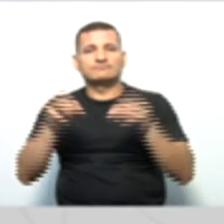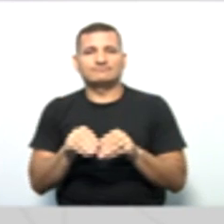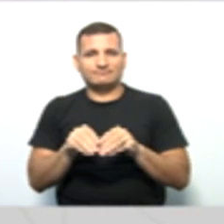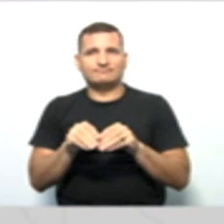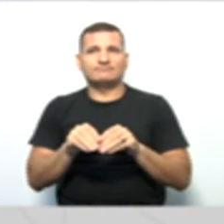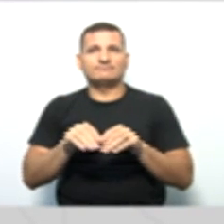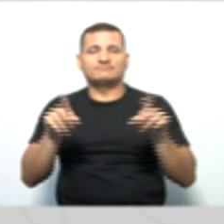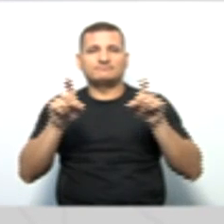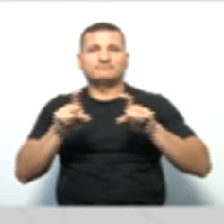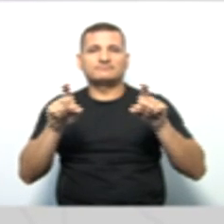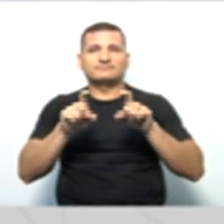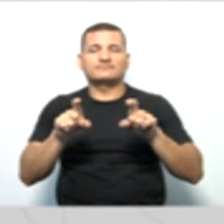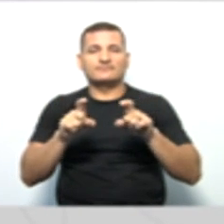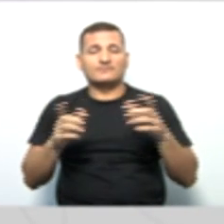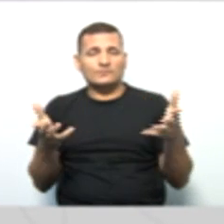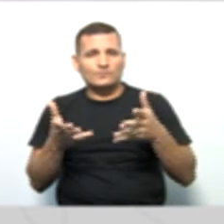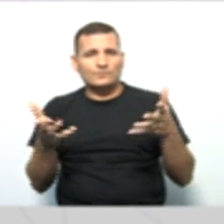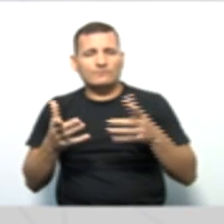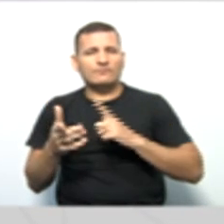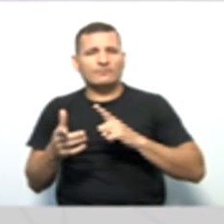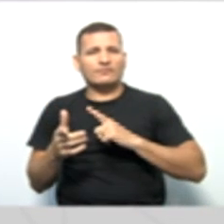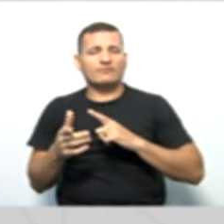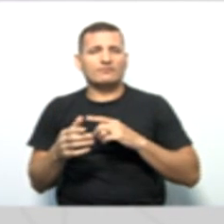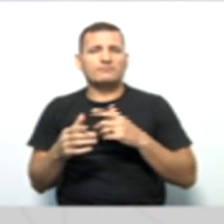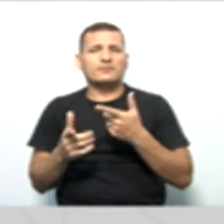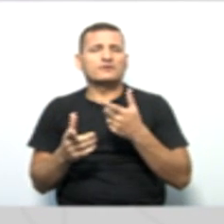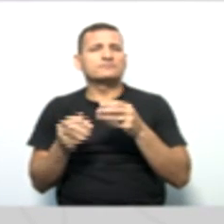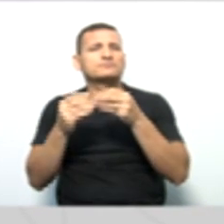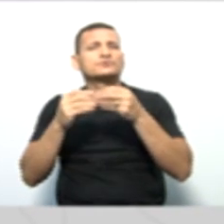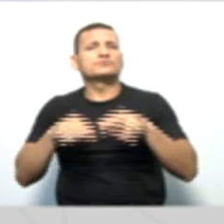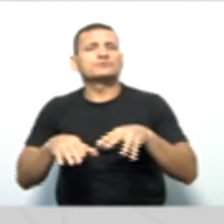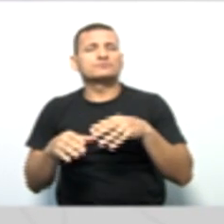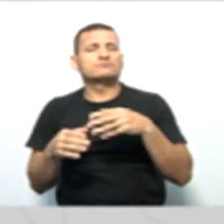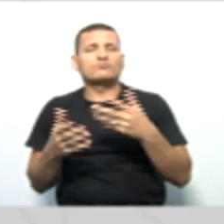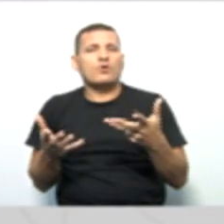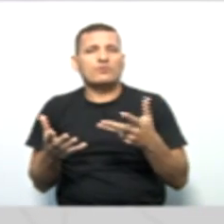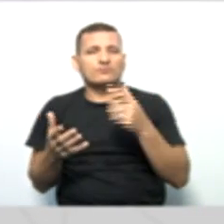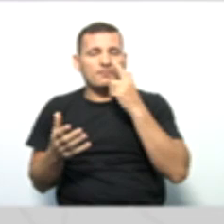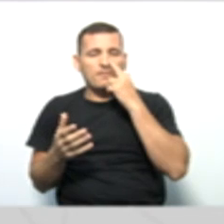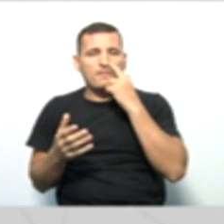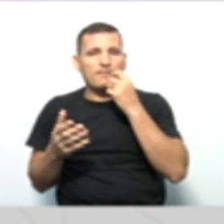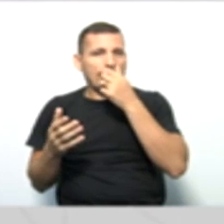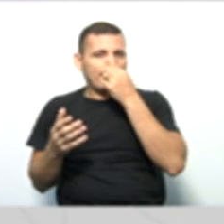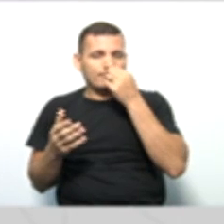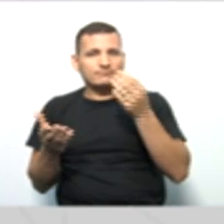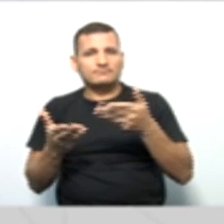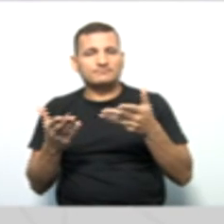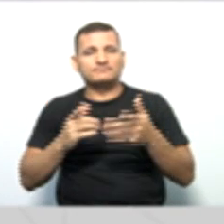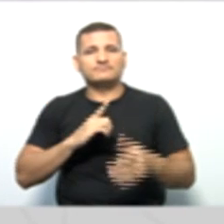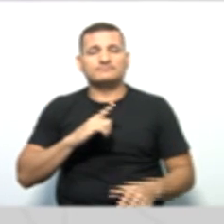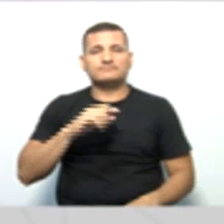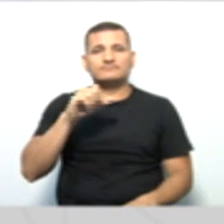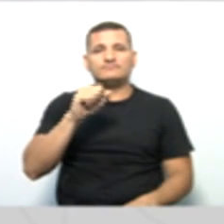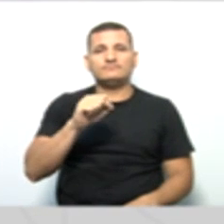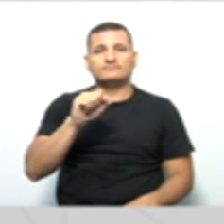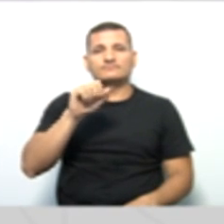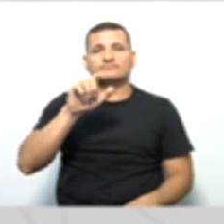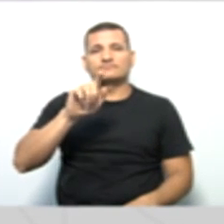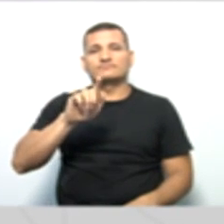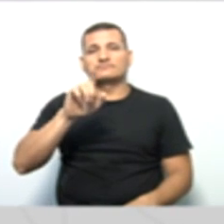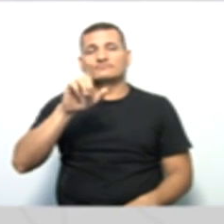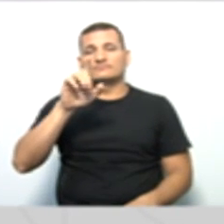Isso. Hoje a gente tem dispositivos. Qual é o prejuízo também dessa ação do cliente? Hoje a gente tem dispositivos SGBD que conseguem recuperar